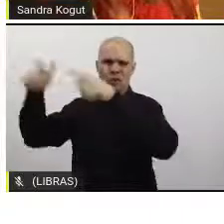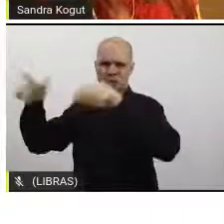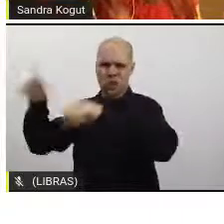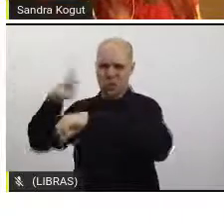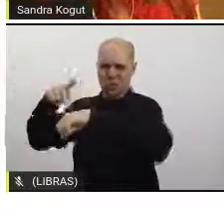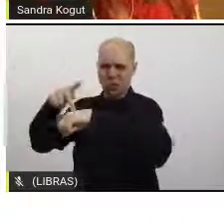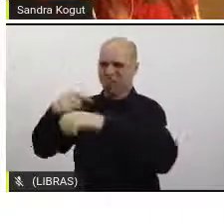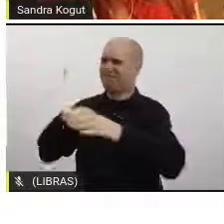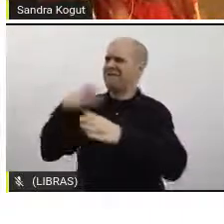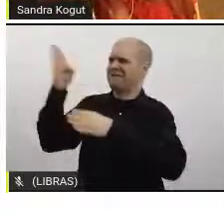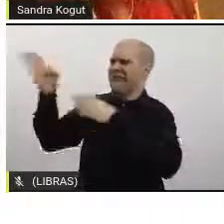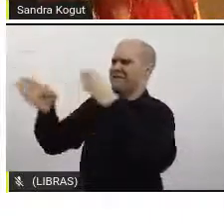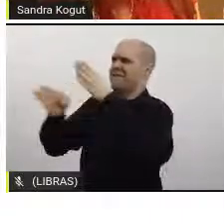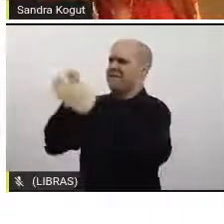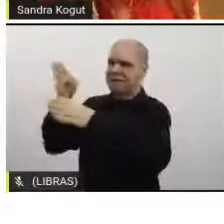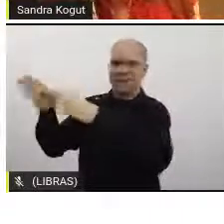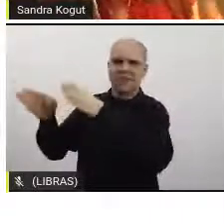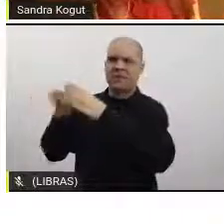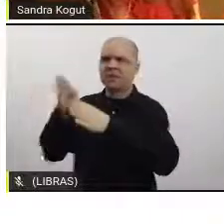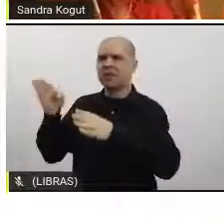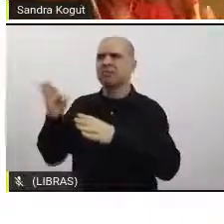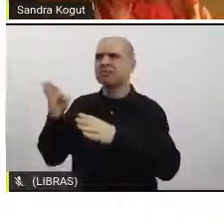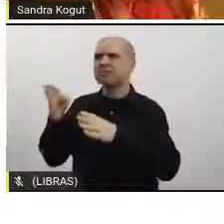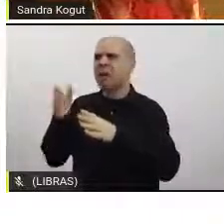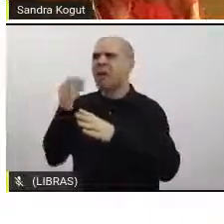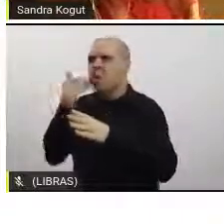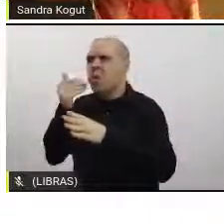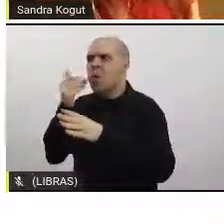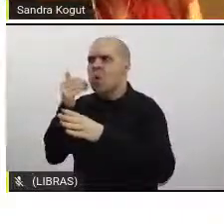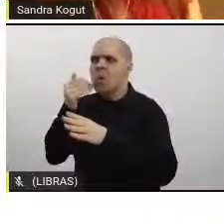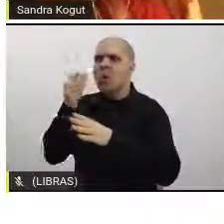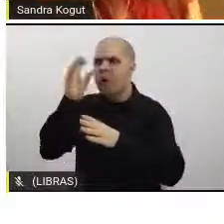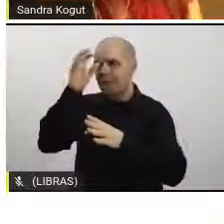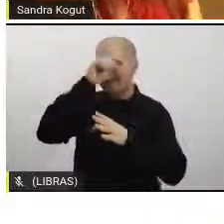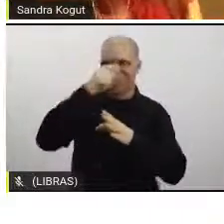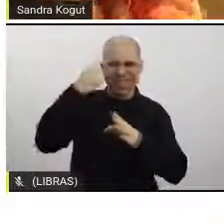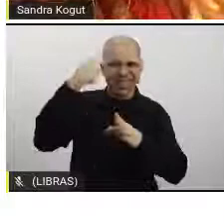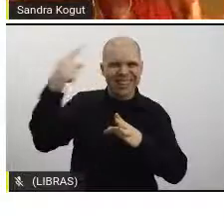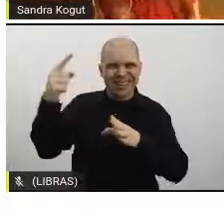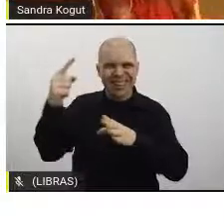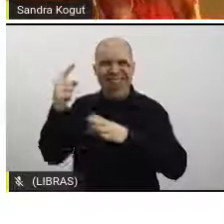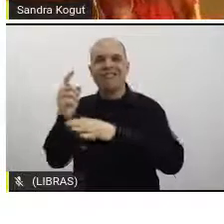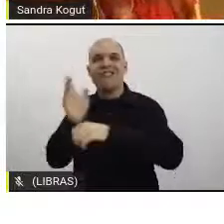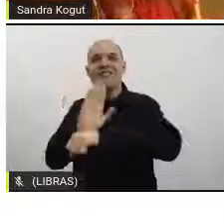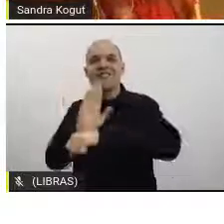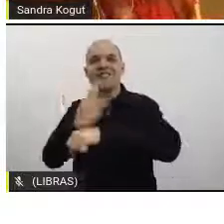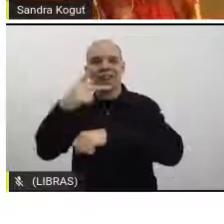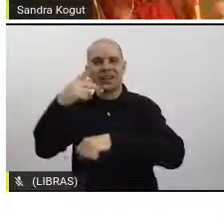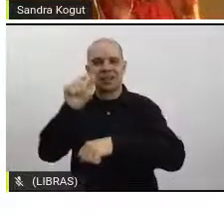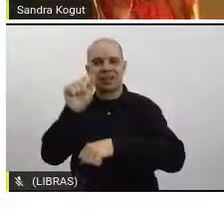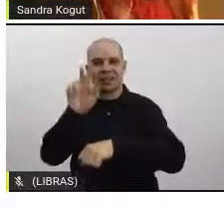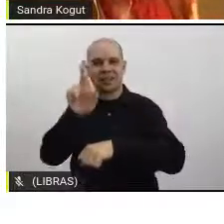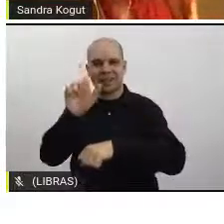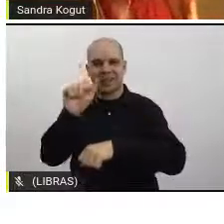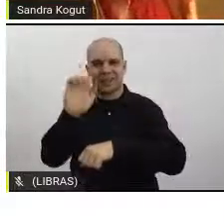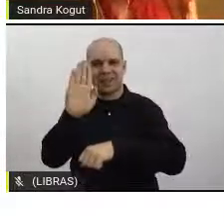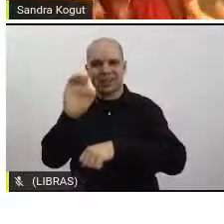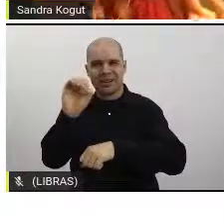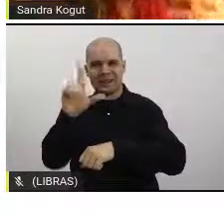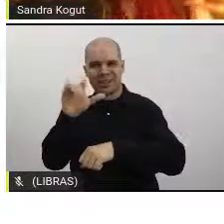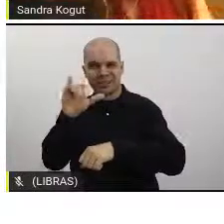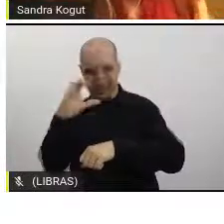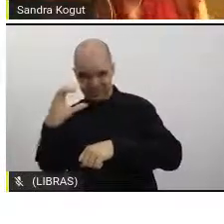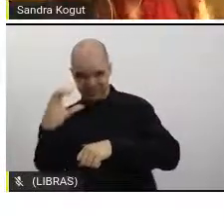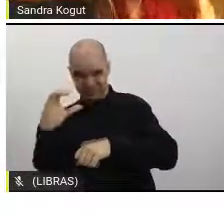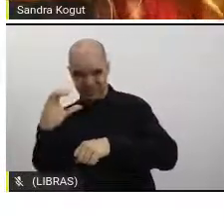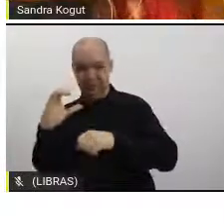né? E, de novo, essa também é a mesma época do Parabólica, assim, o mundo começando a ser globalizado. Então, você